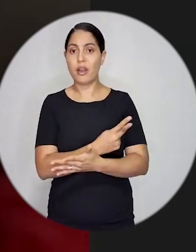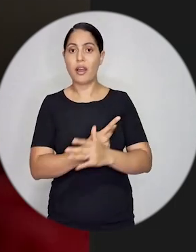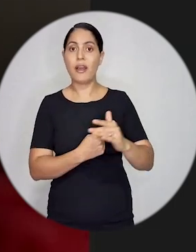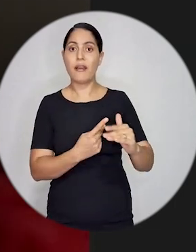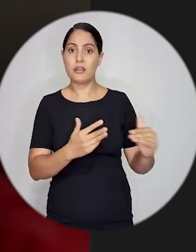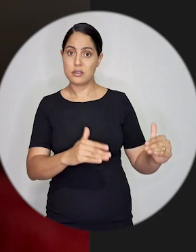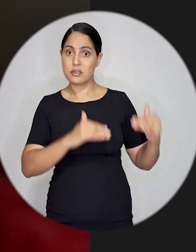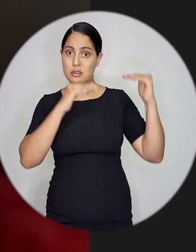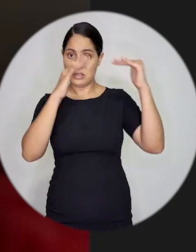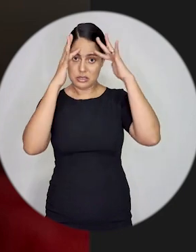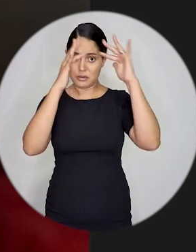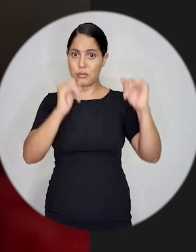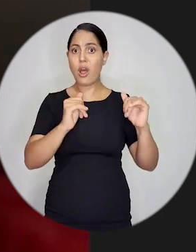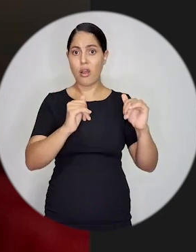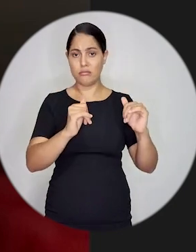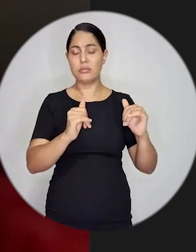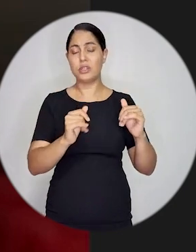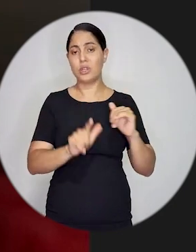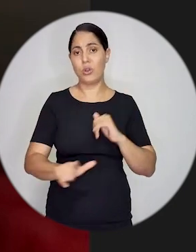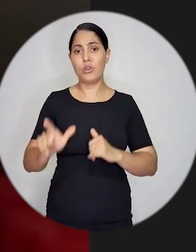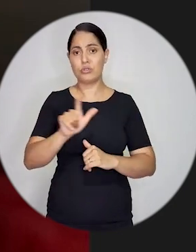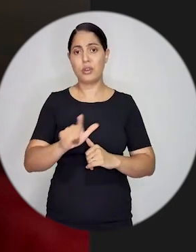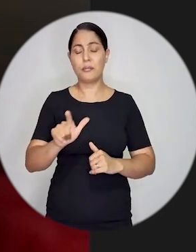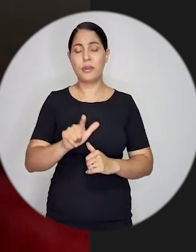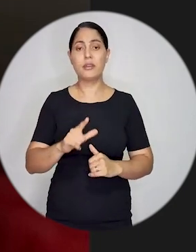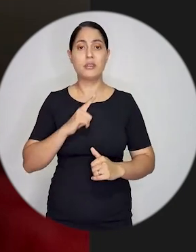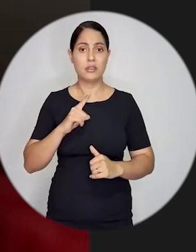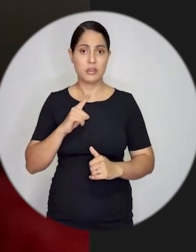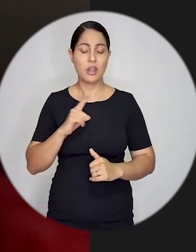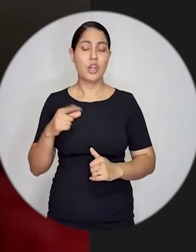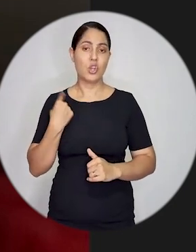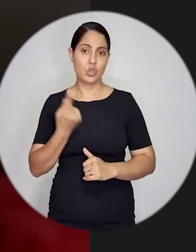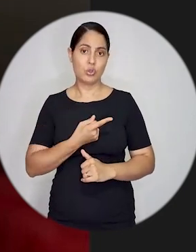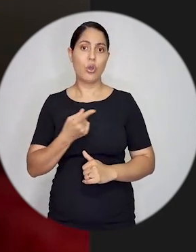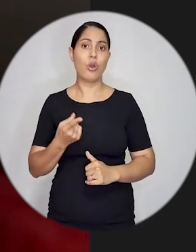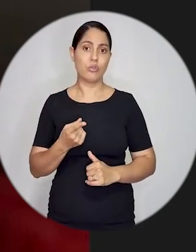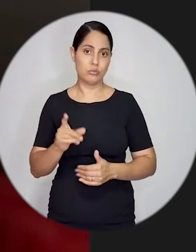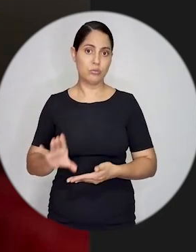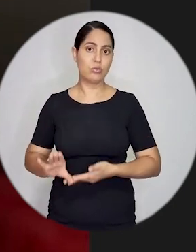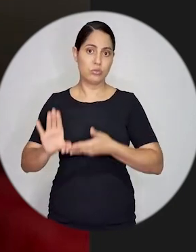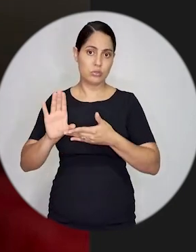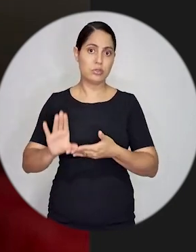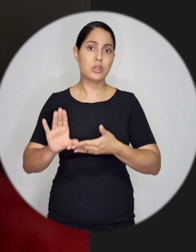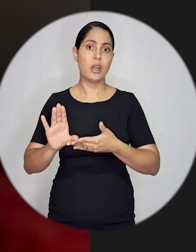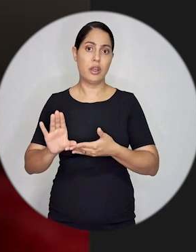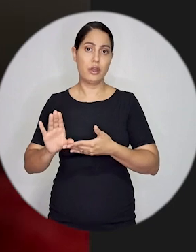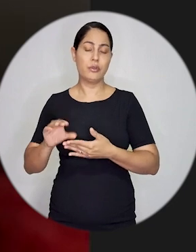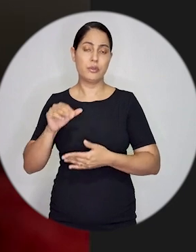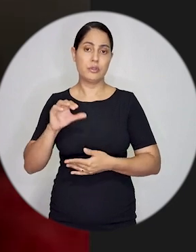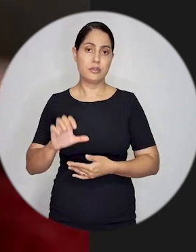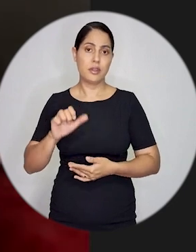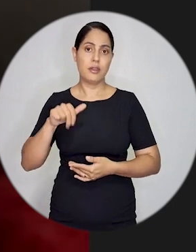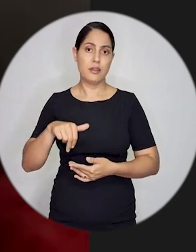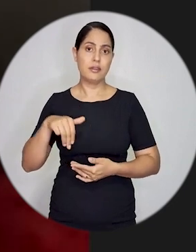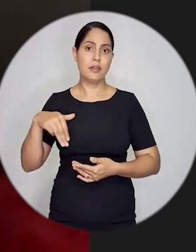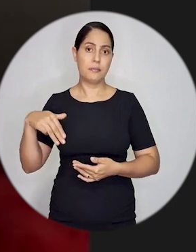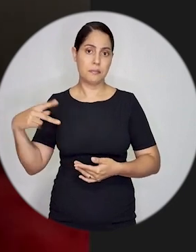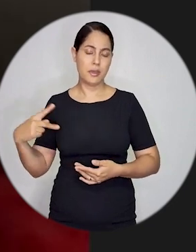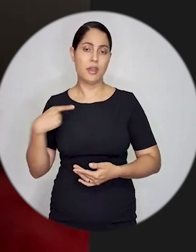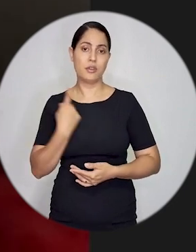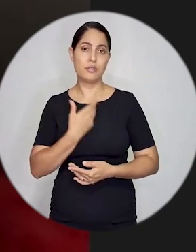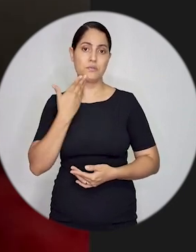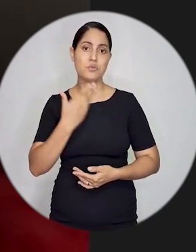fosse consolidada nos tribunais superiores. A resolução do Conselho Nacional do Ministério Público, que a gente fez o parecer recomendando a aprovação, ela é importante